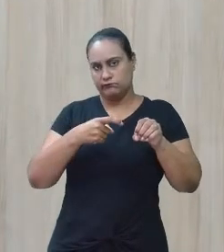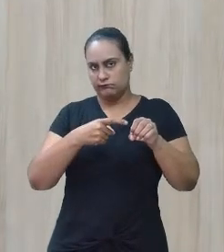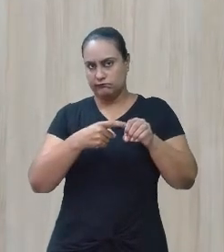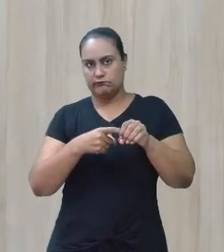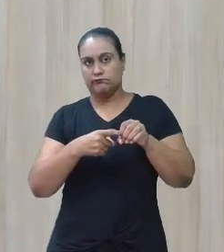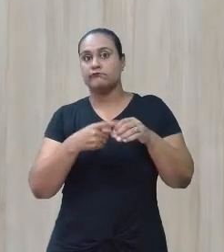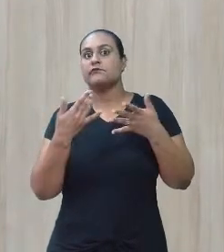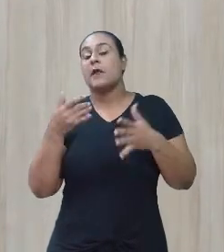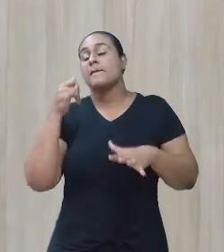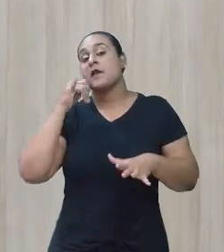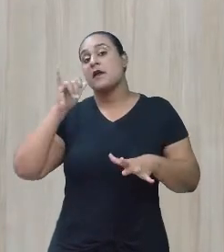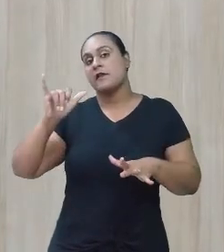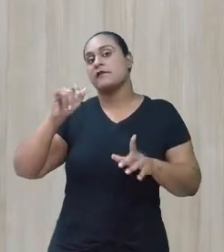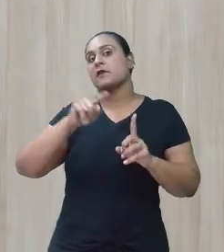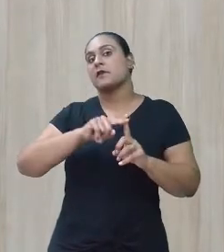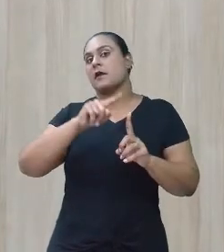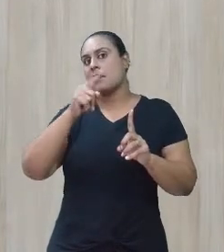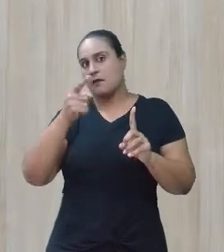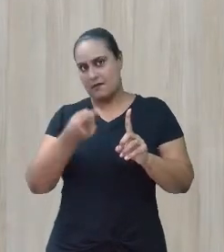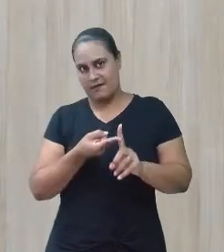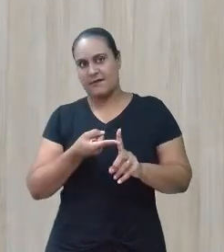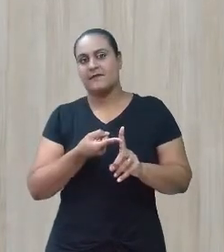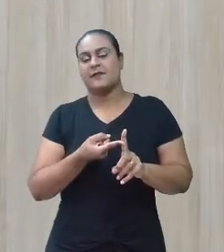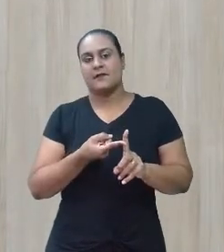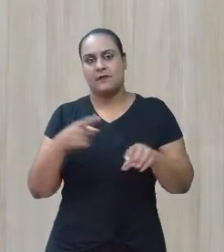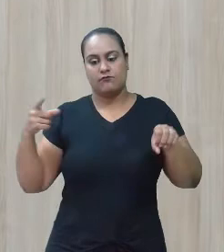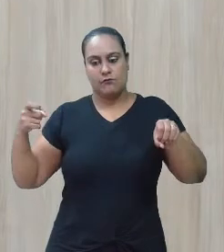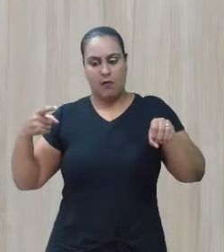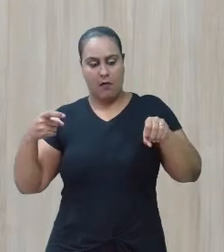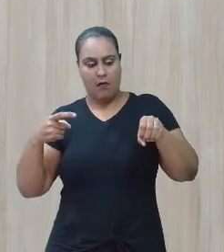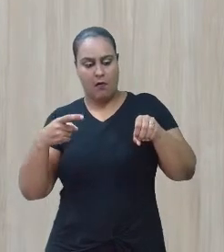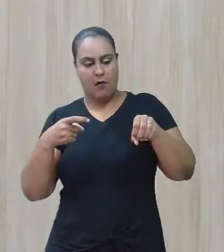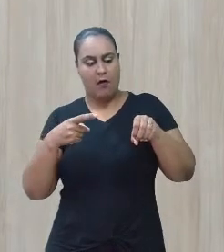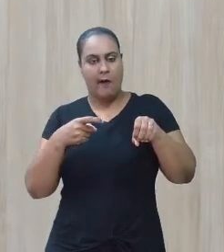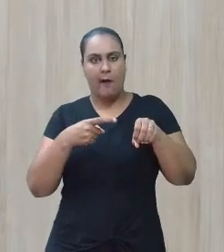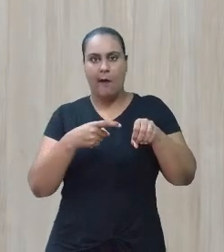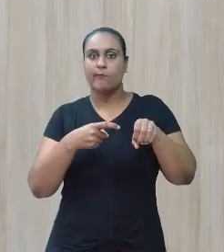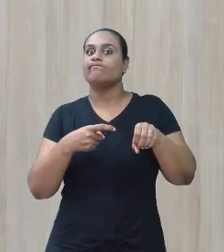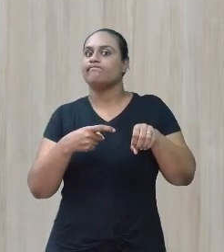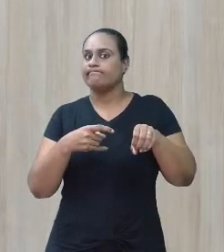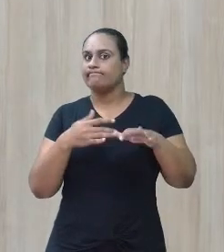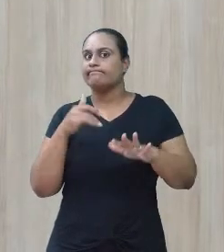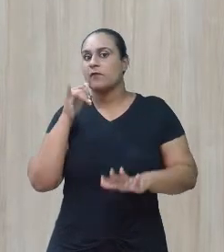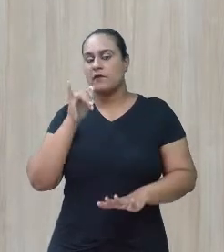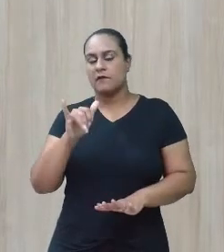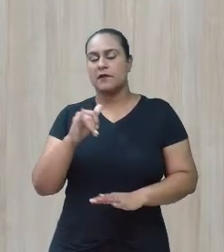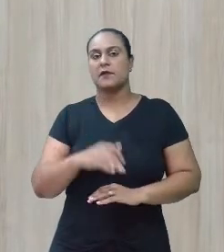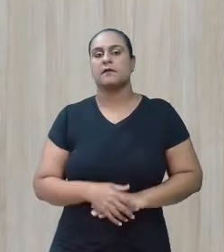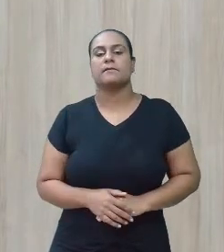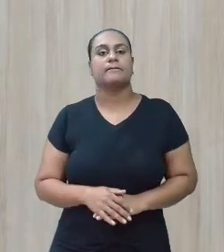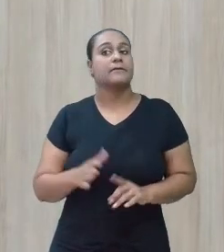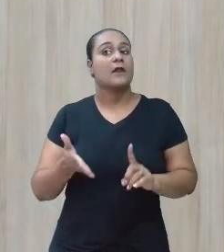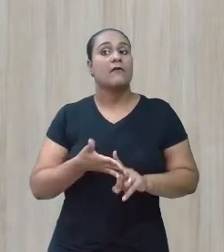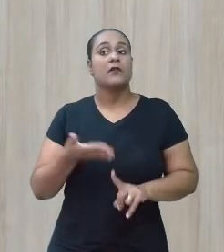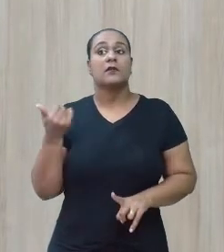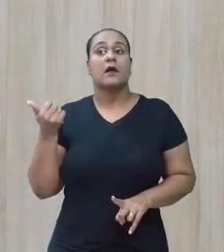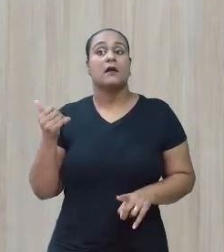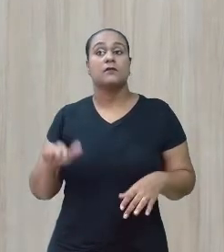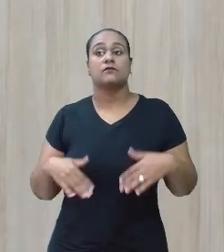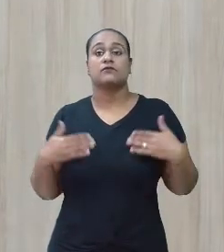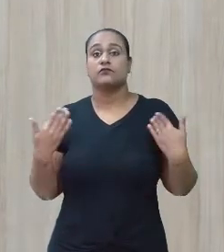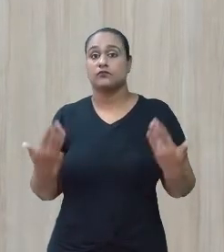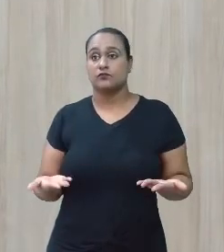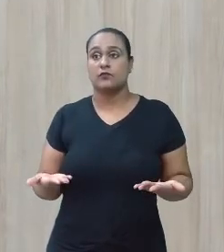que ocorra realmente o encontro do óvulo com o espermatozoide. Então, ele evita isso aí. Quais as vantagens que